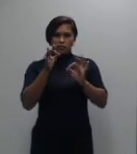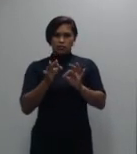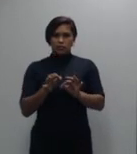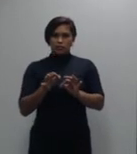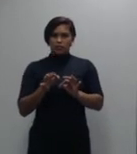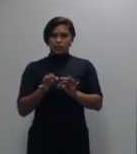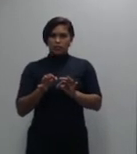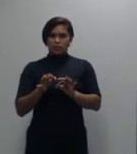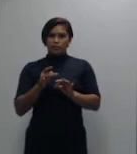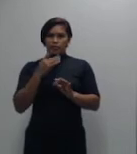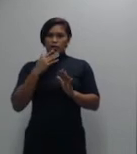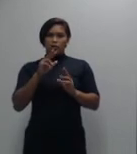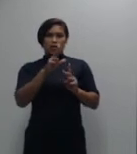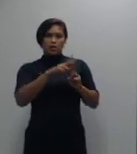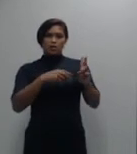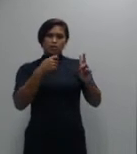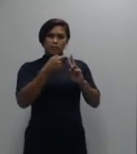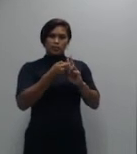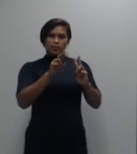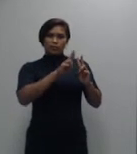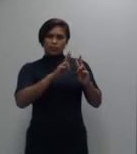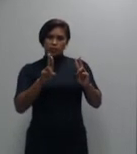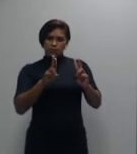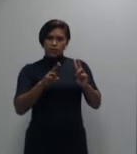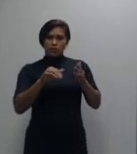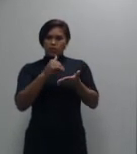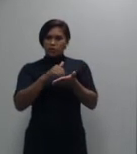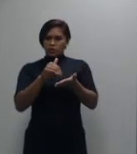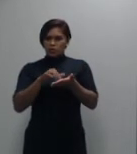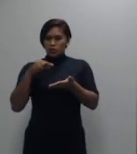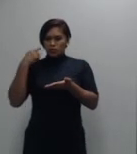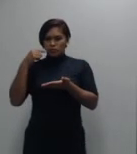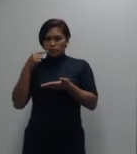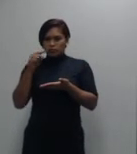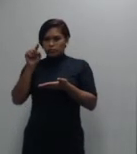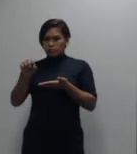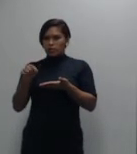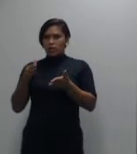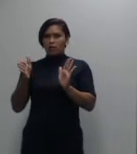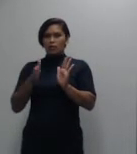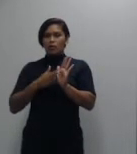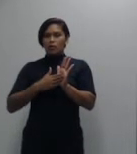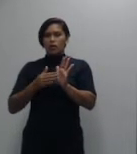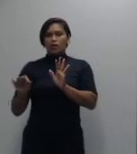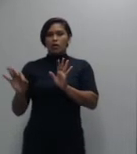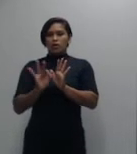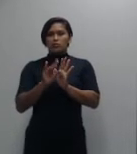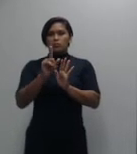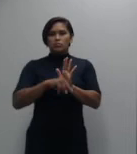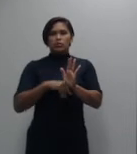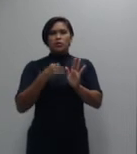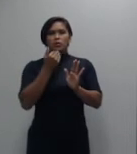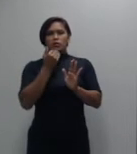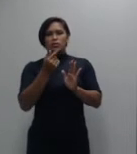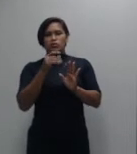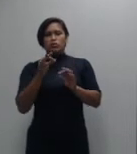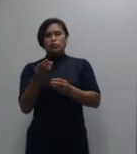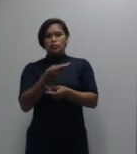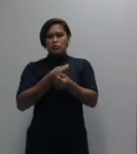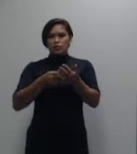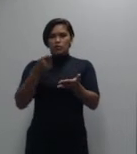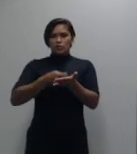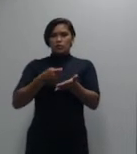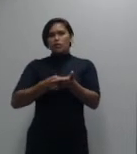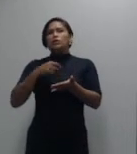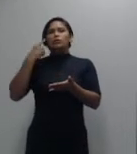o embargante o renomado respeitados escritórios de advocacia propôs uma ação ordinária visando o recebimento de honorários advocatícios